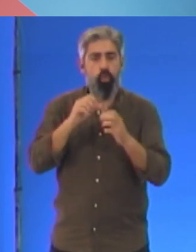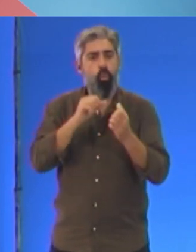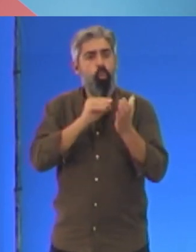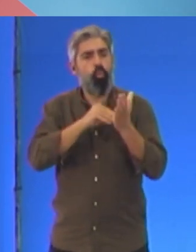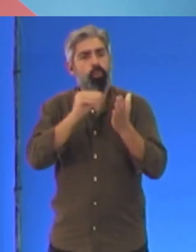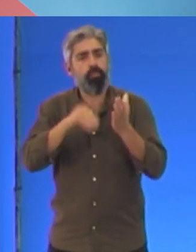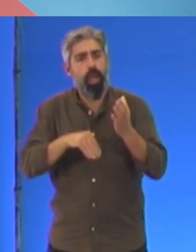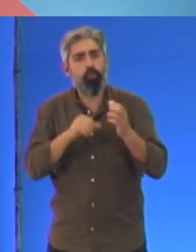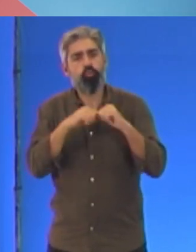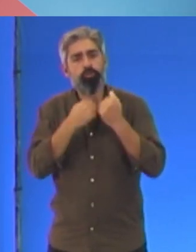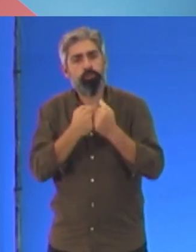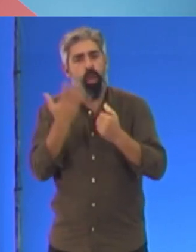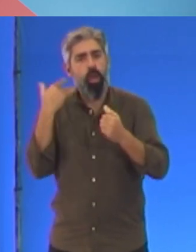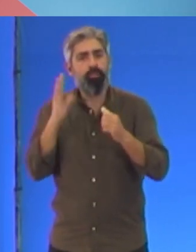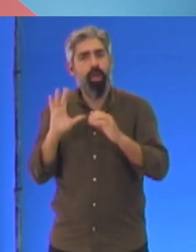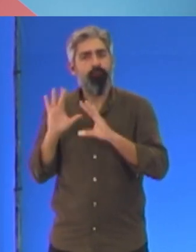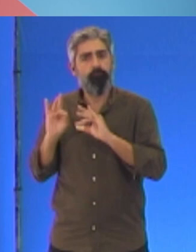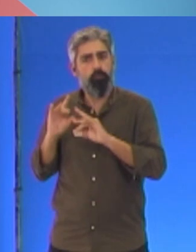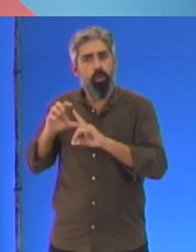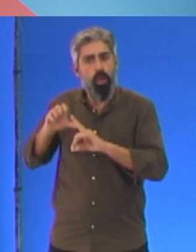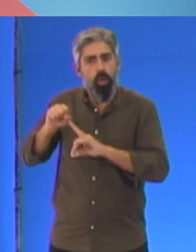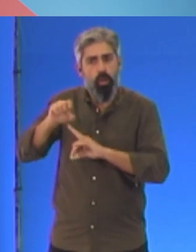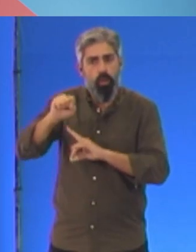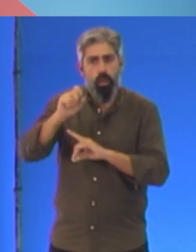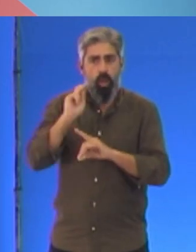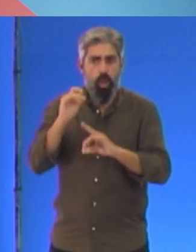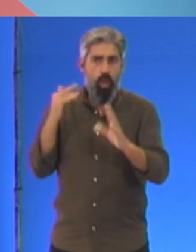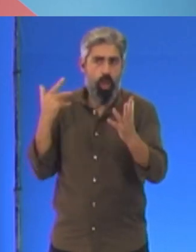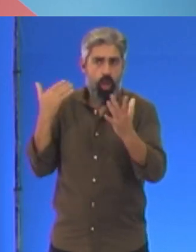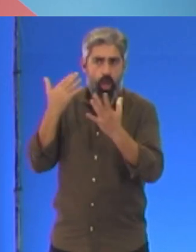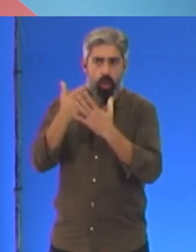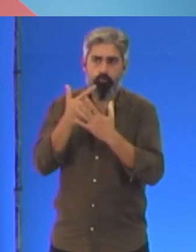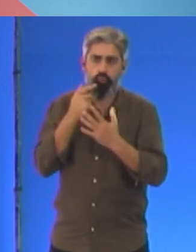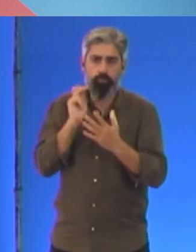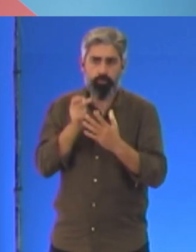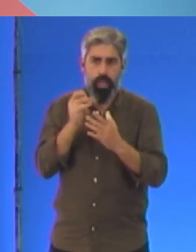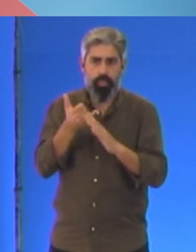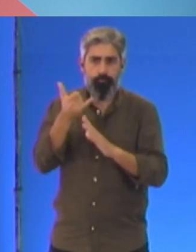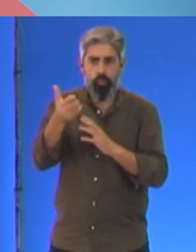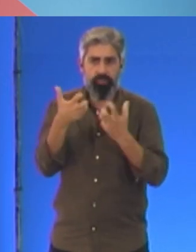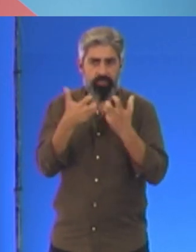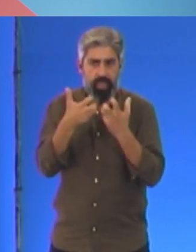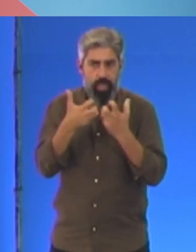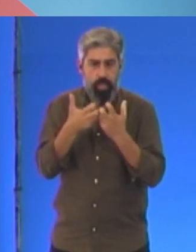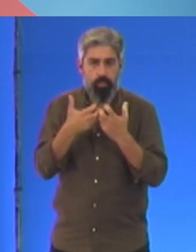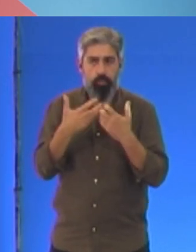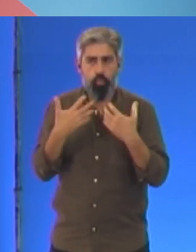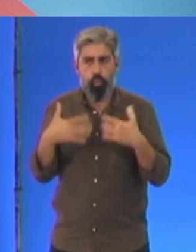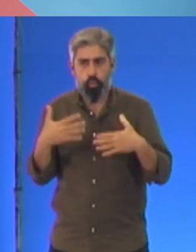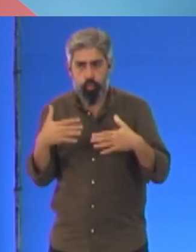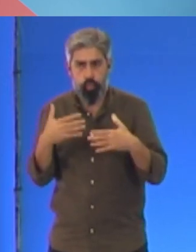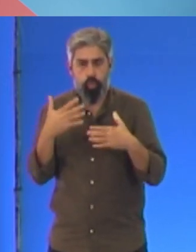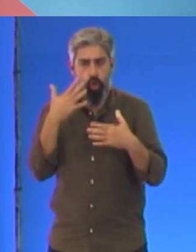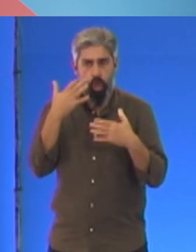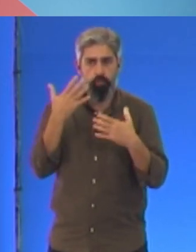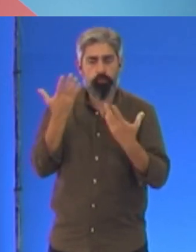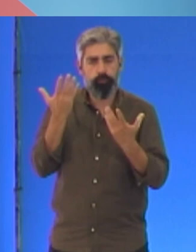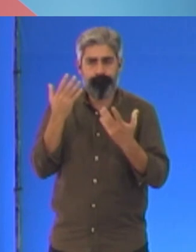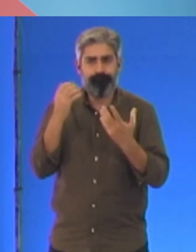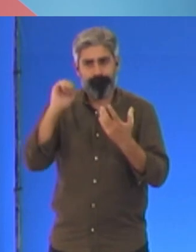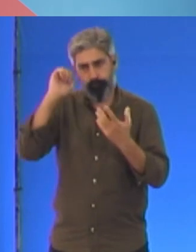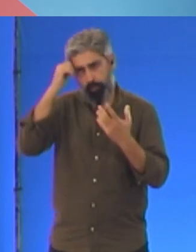social que foi sendo conquistada pulso ao longo de várias décadas do pós-guerra está a ser esvaziado